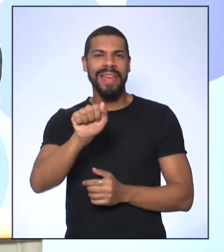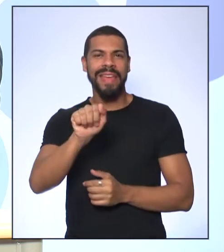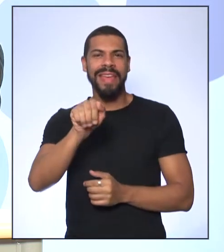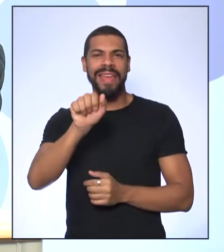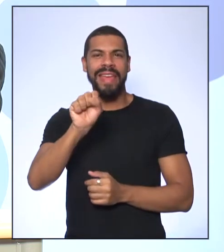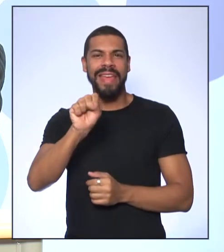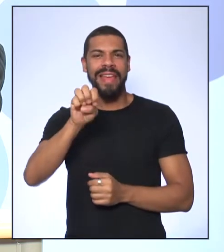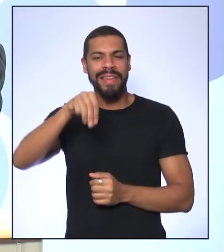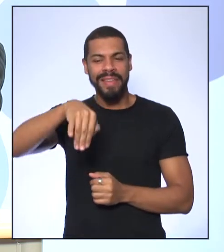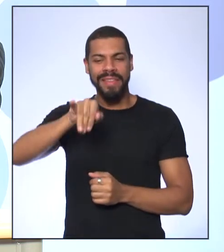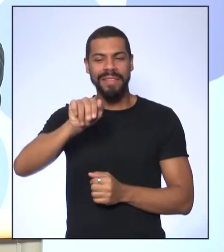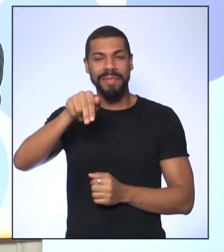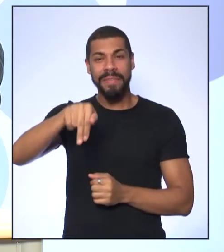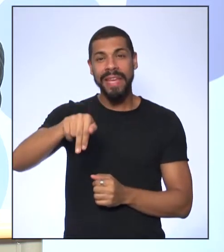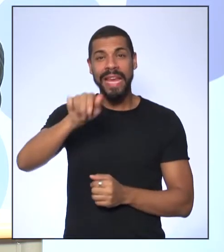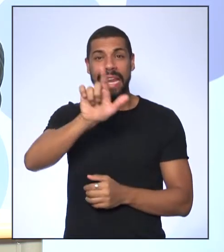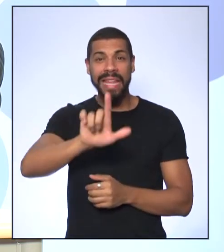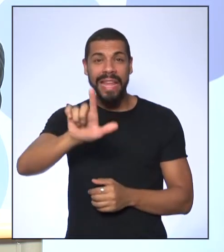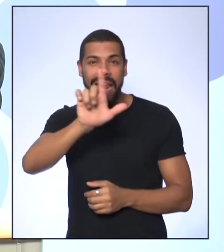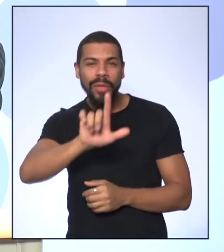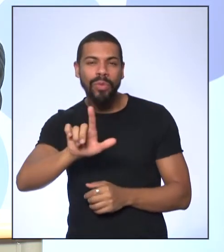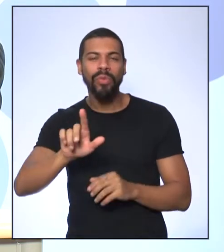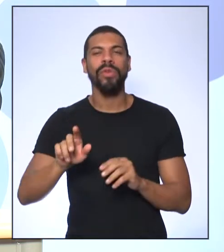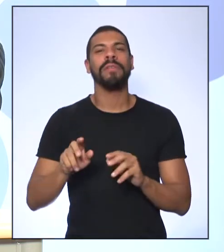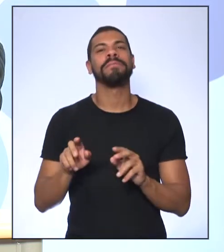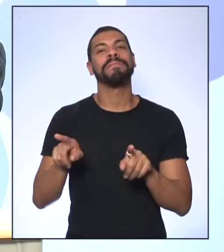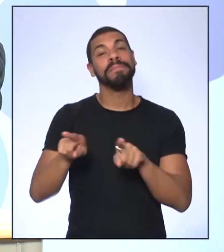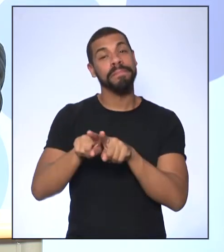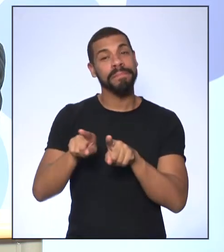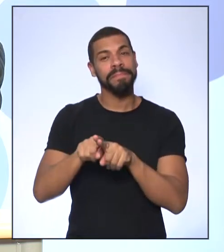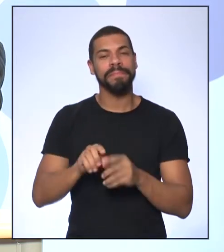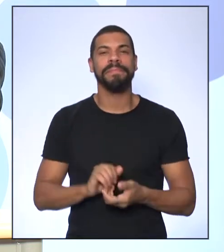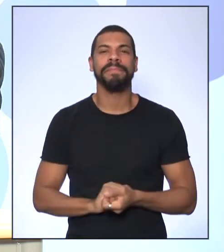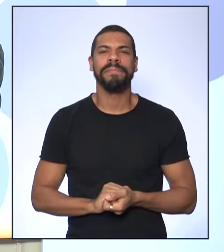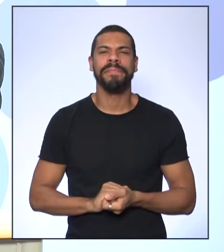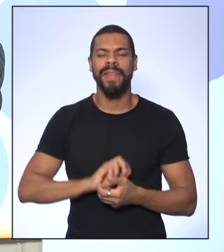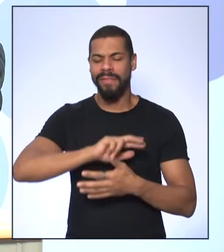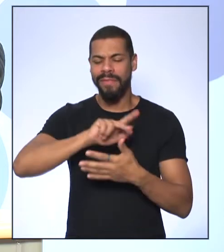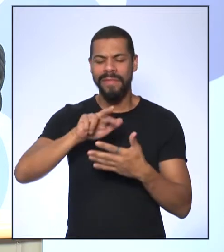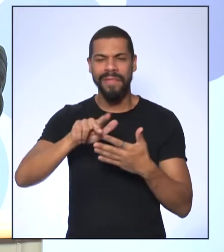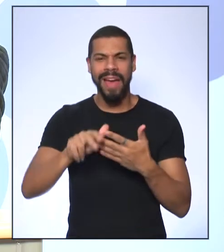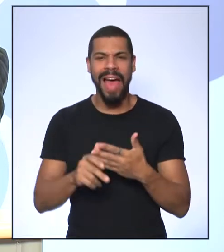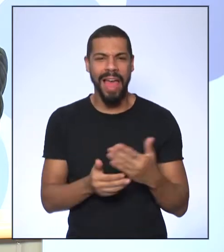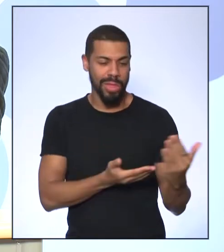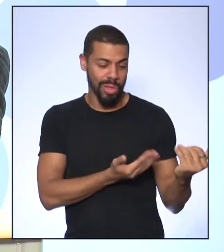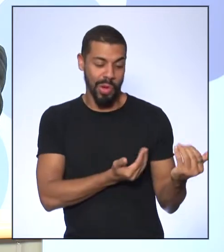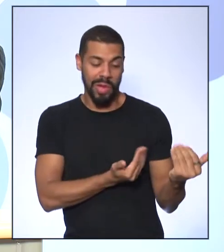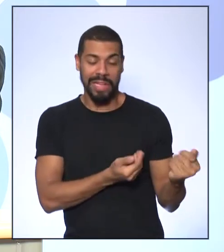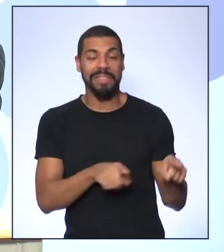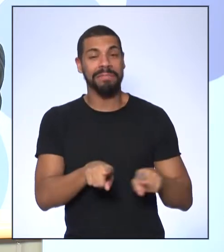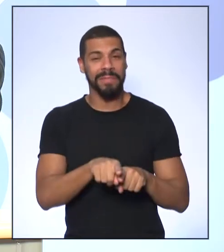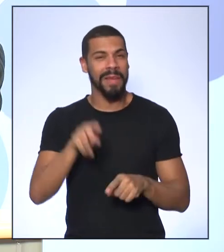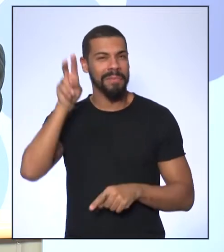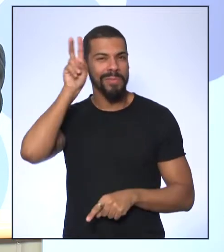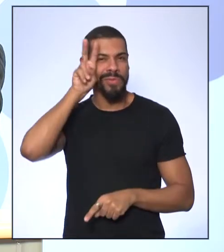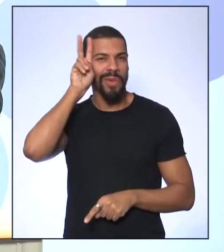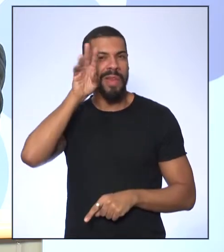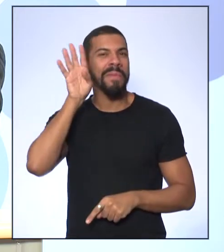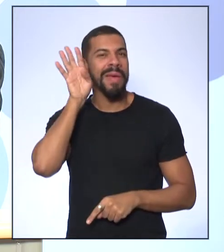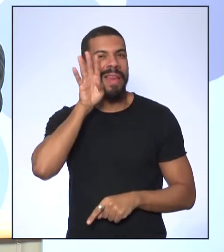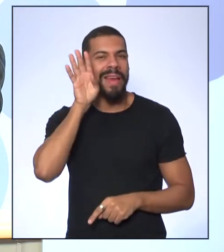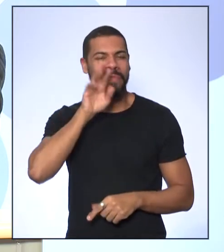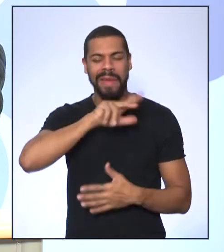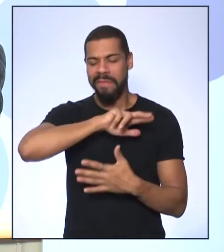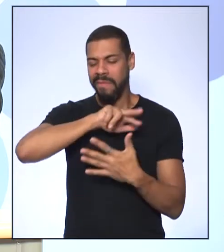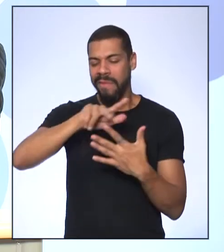sobre a literatura. A Tamires falou que sobre a adolescência dela e dos colegas, que tem muitas histórias legais. Também tem muita